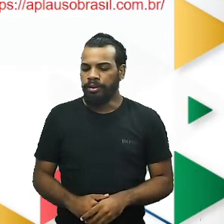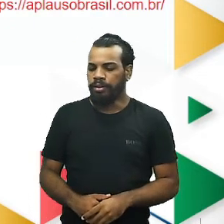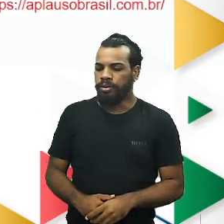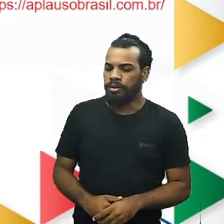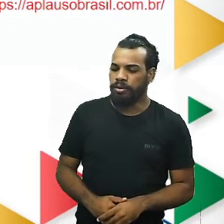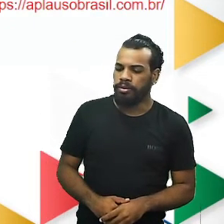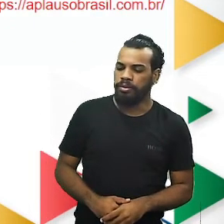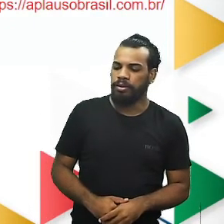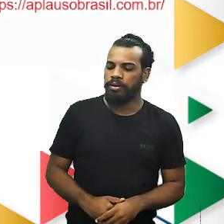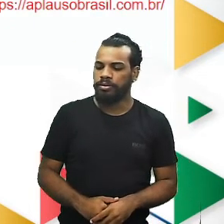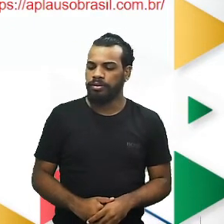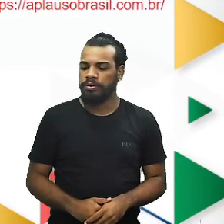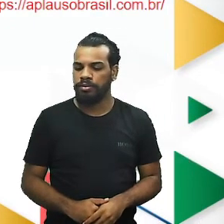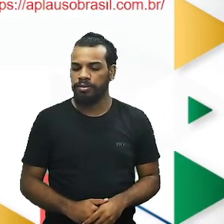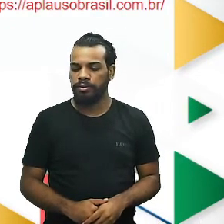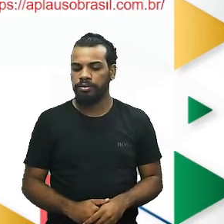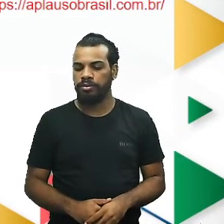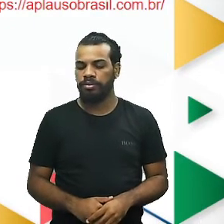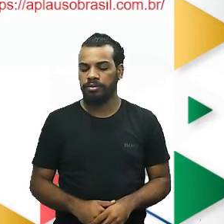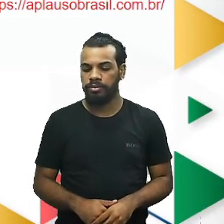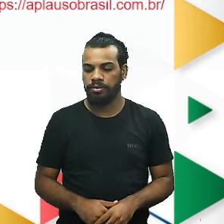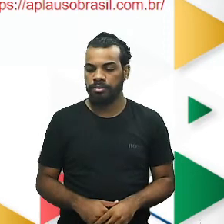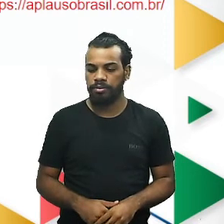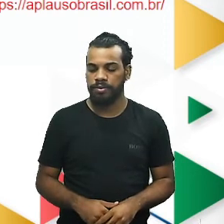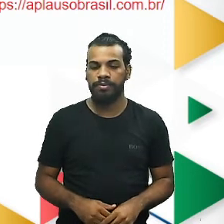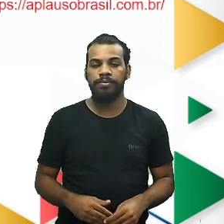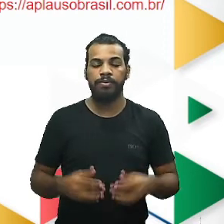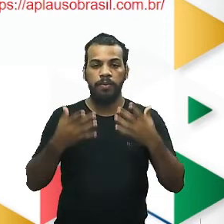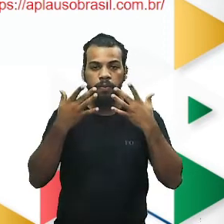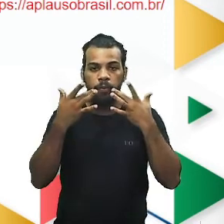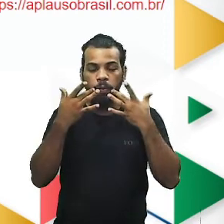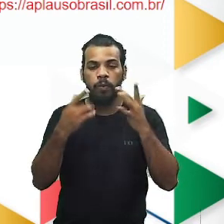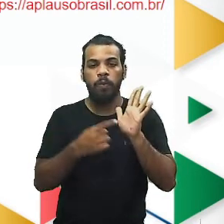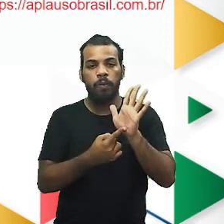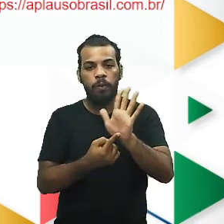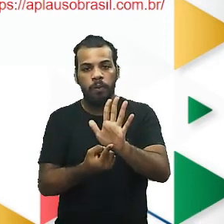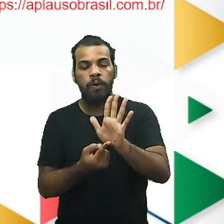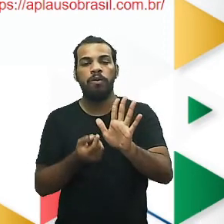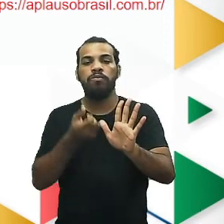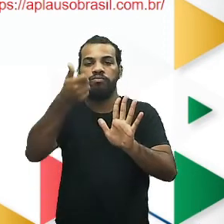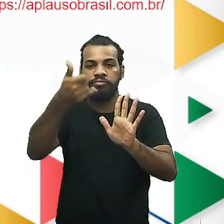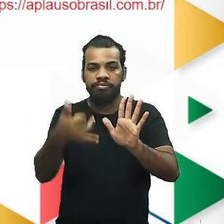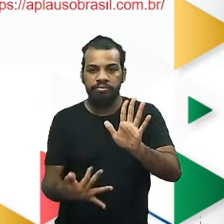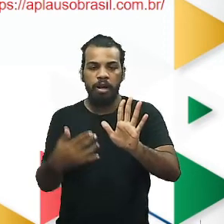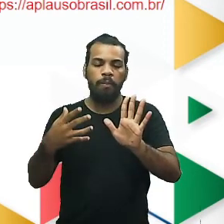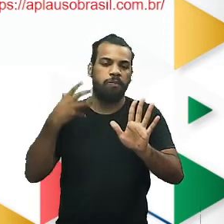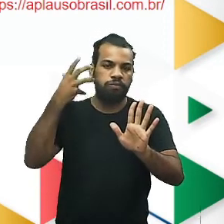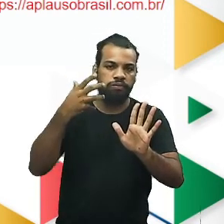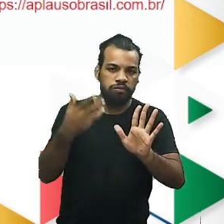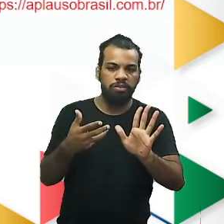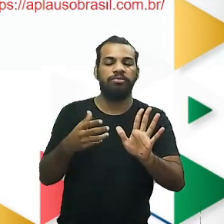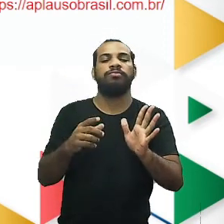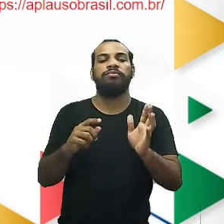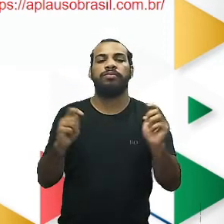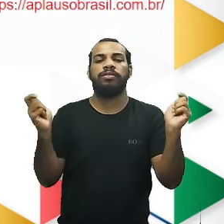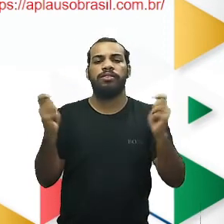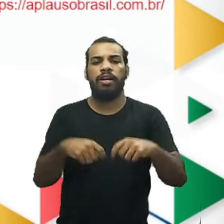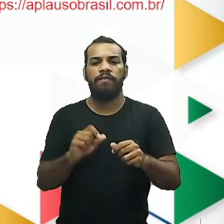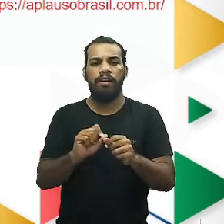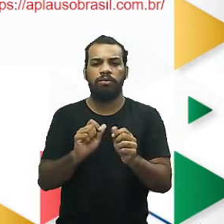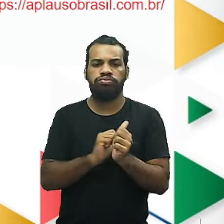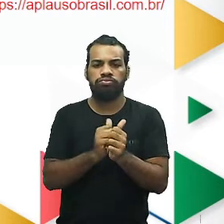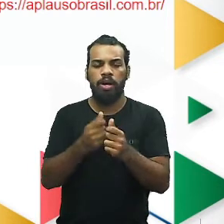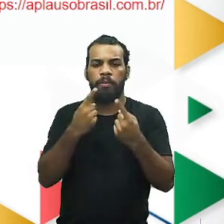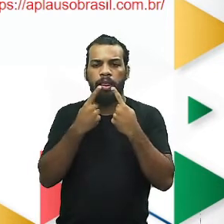Musical, vamos lá. A base de sua estrutura cênica é uma narrativa apoiada em composições musicais, que podem acompanhar o